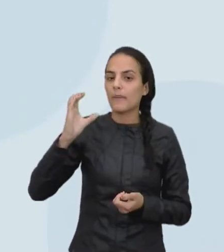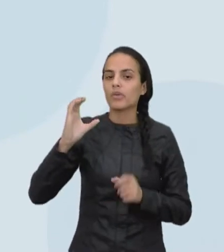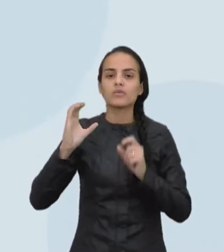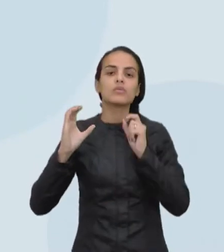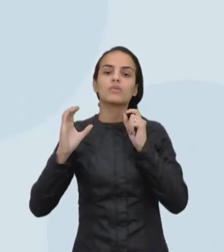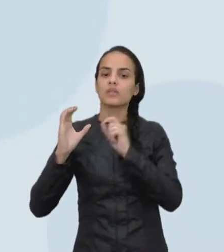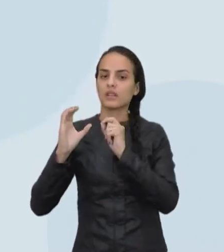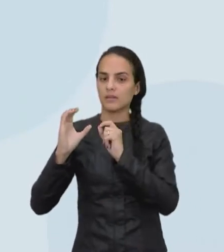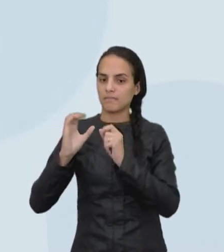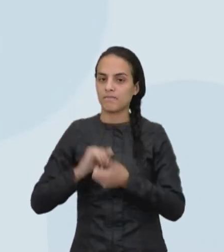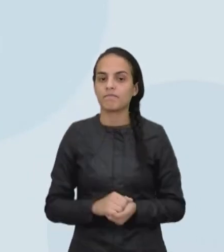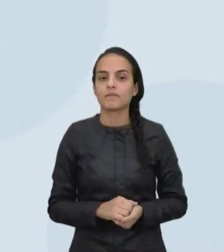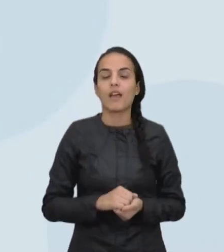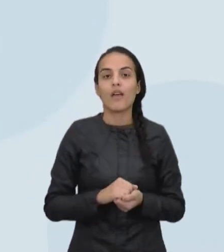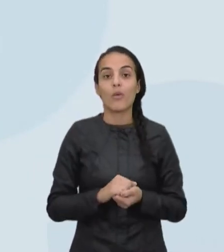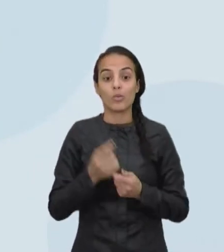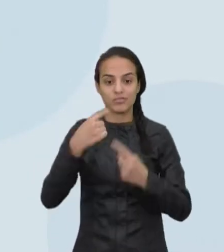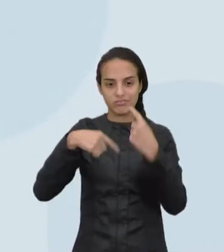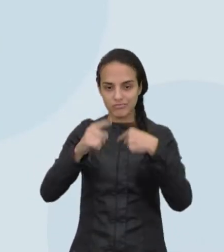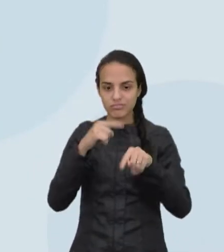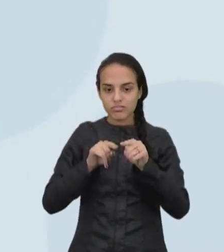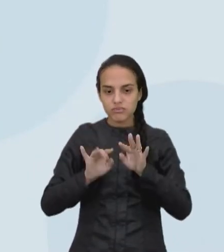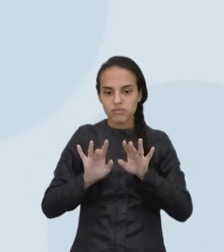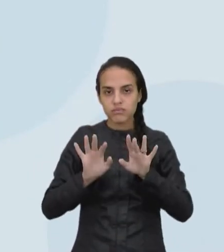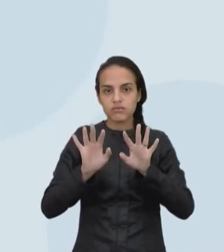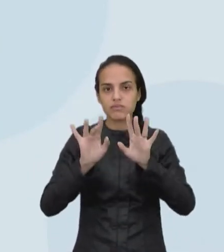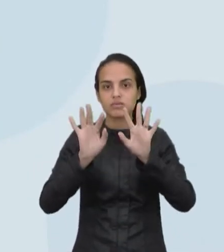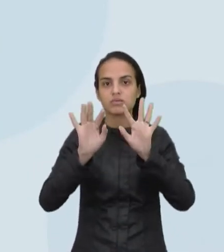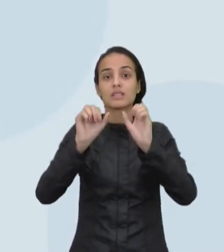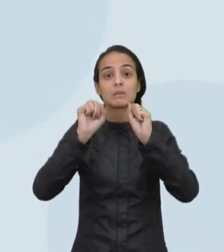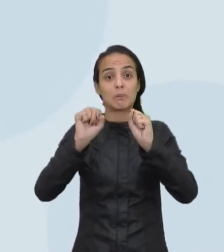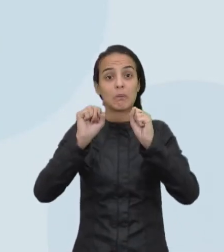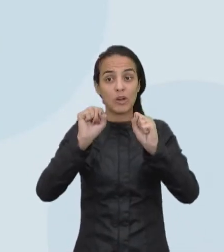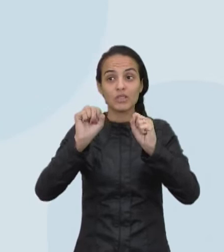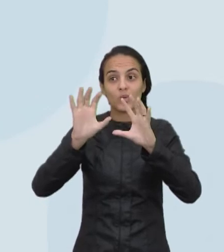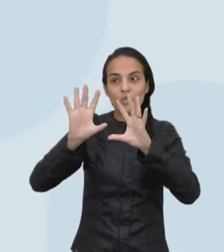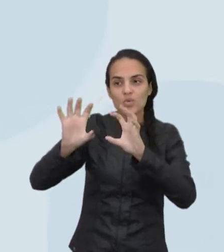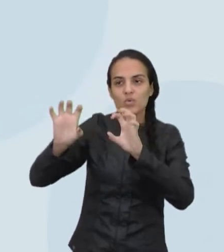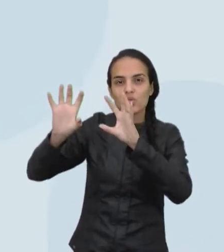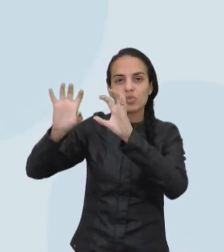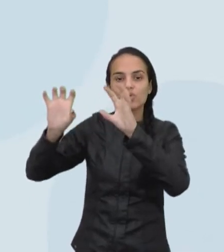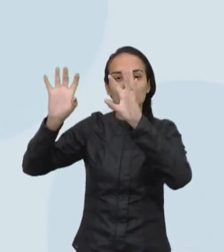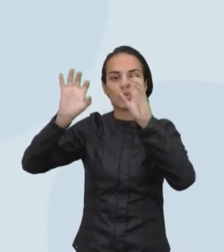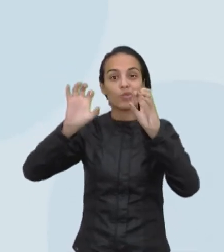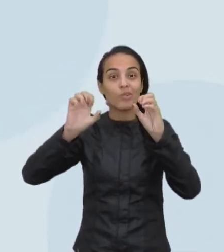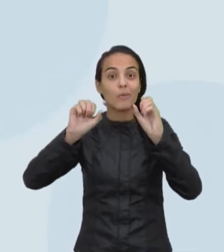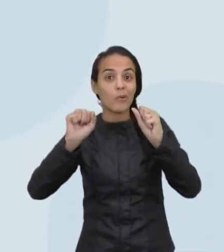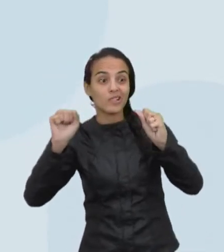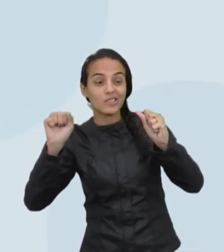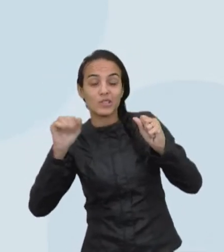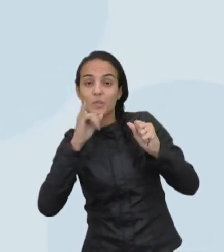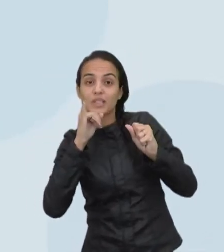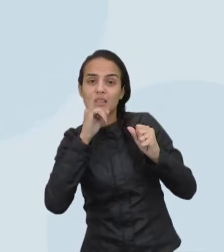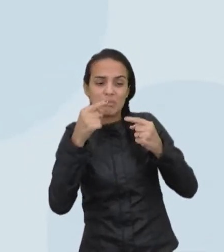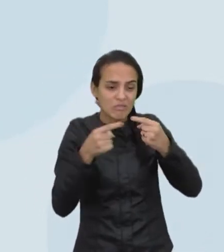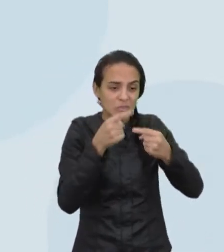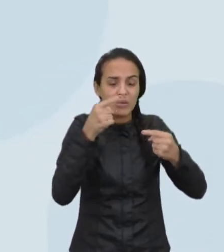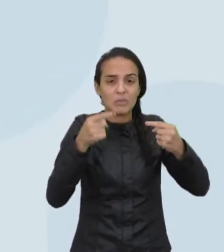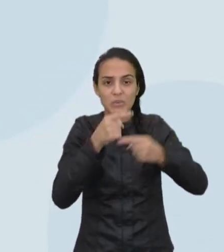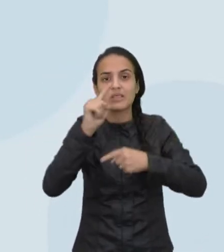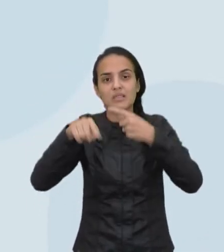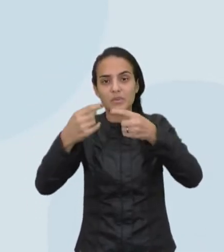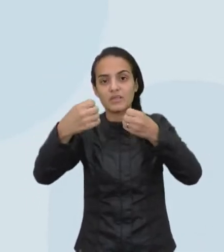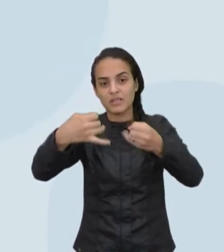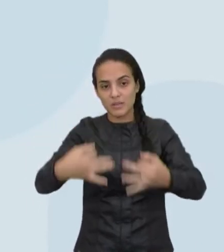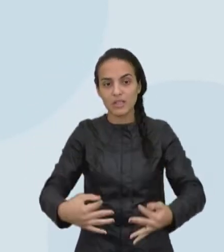carbono, né? É aquele gás que atrapalha aí o efeito estufa. Então, de acordo aí, eu vou explicar daqui a pouco,